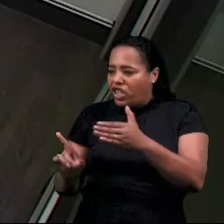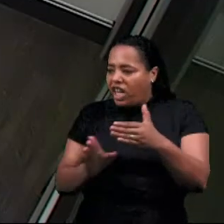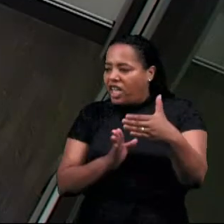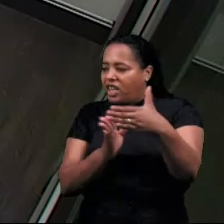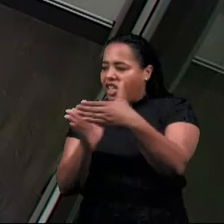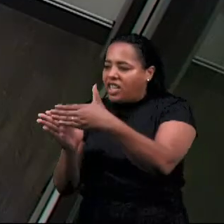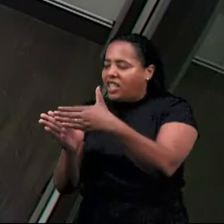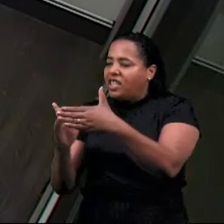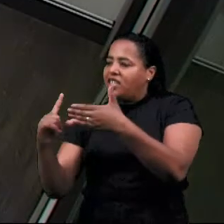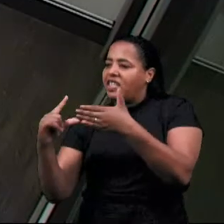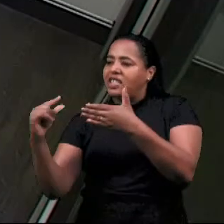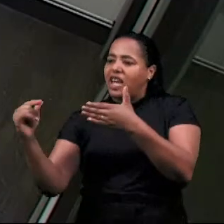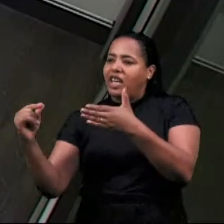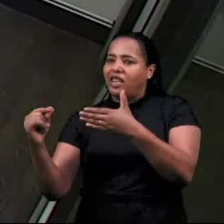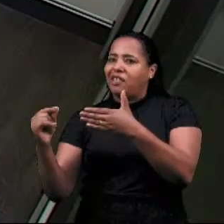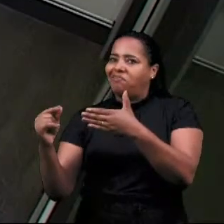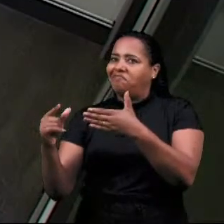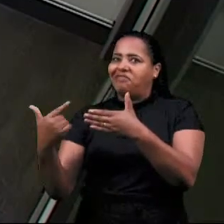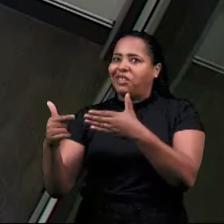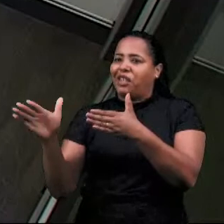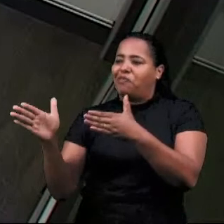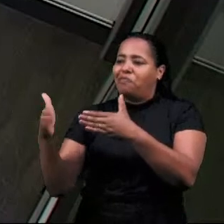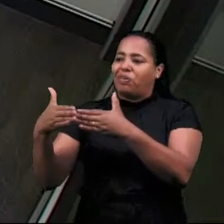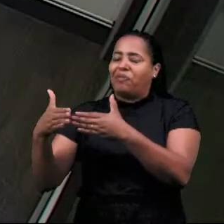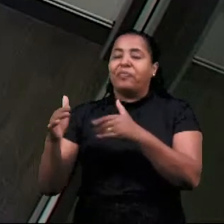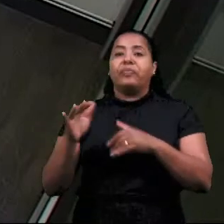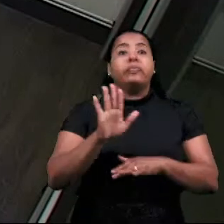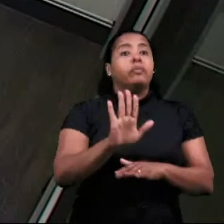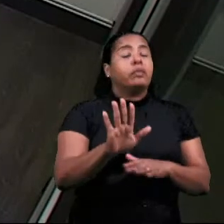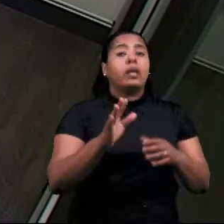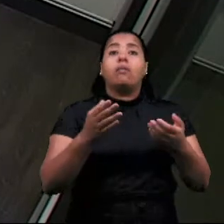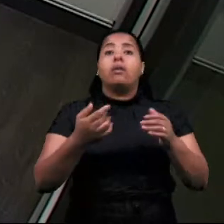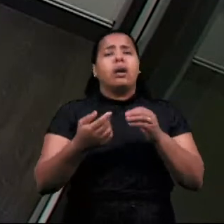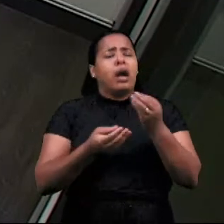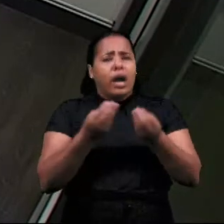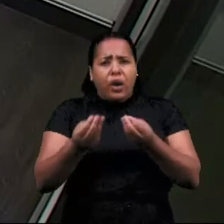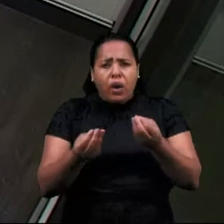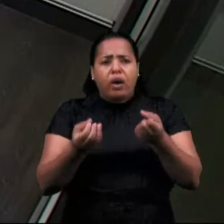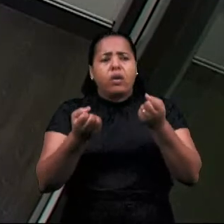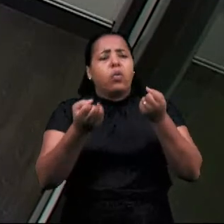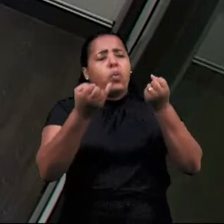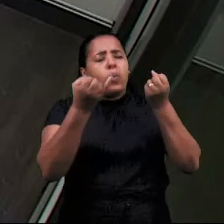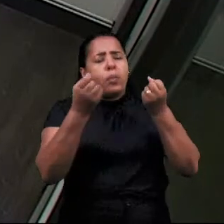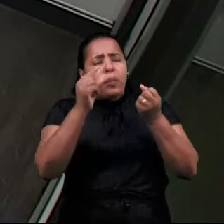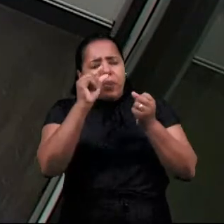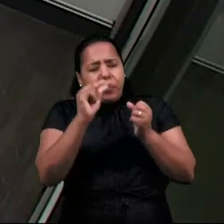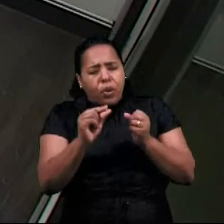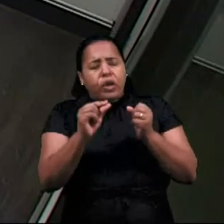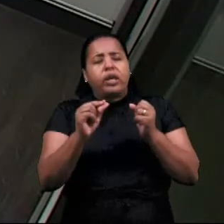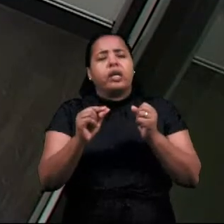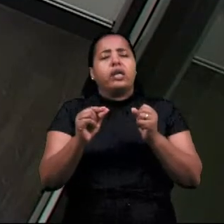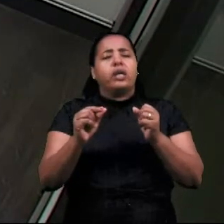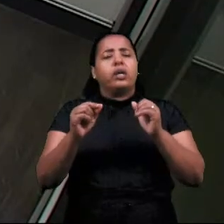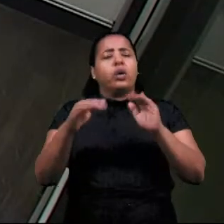Maravilha. Louvado seja o nome do Senhor. Vamos falar um pouquinho, pastor, sobre o programa Anunciando o Evangelho Eterno, porque tá com um novo